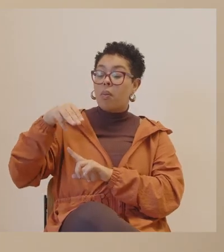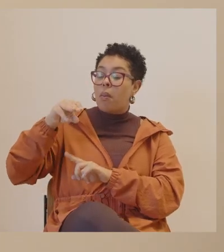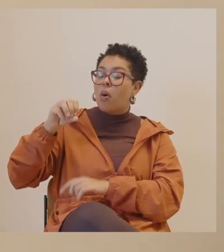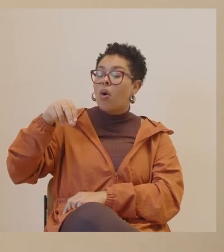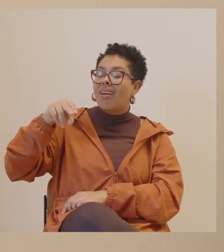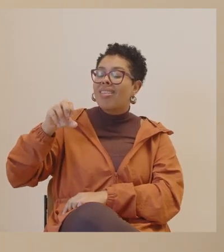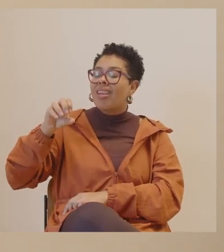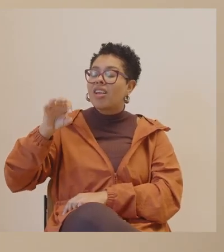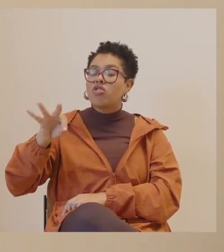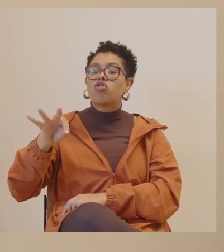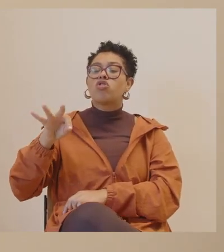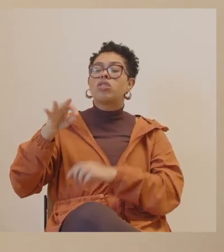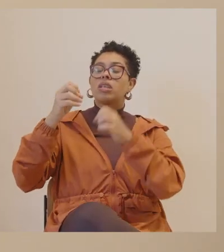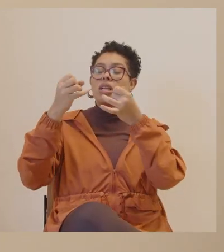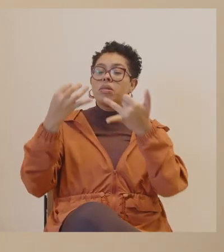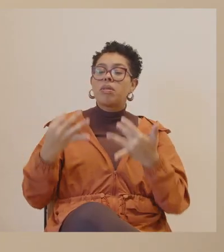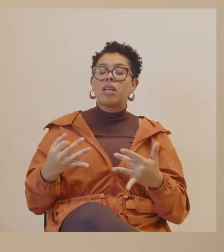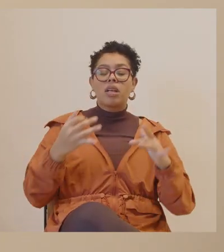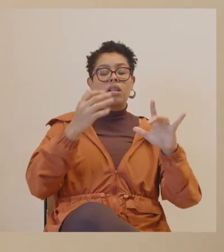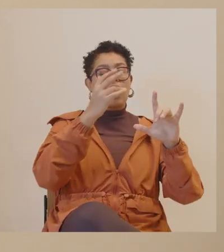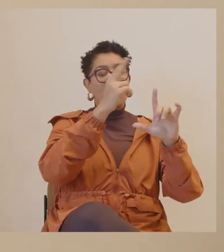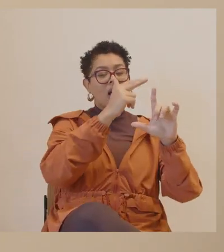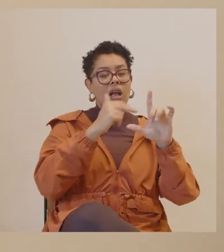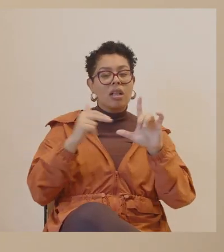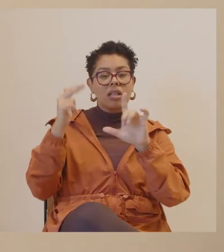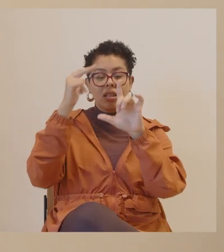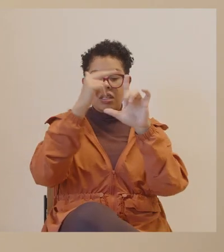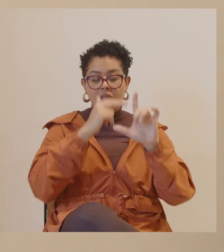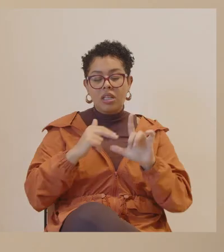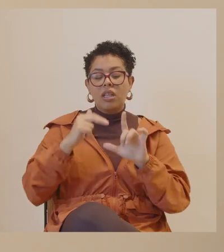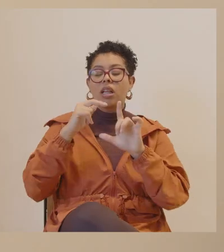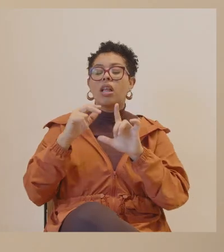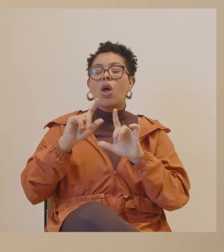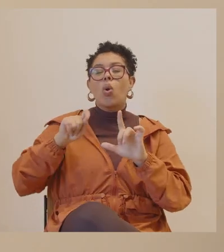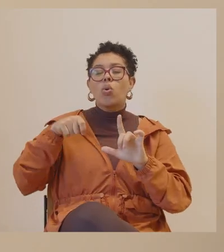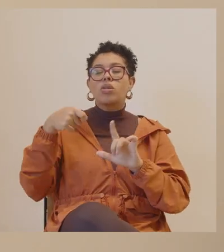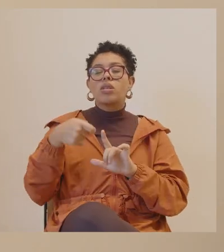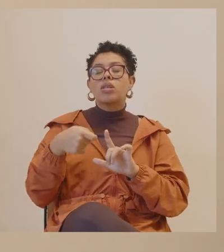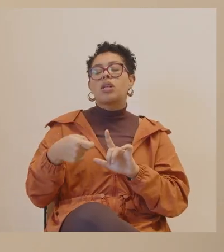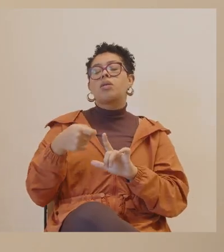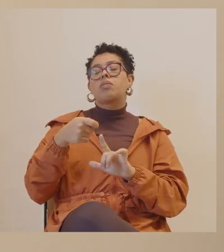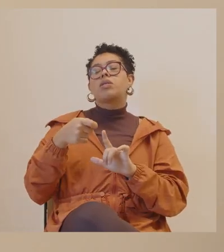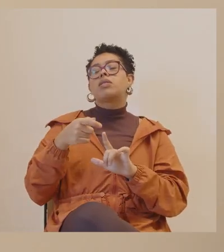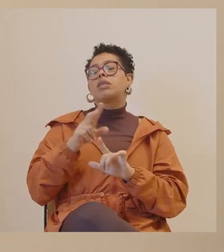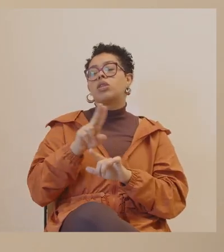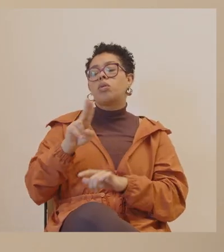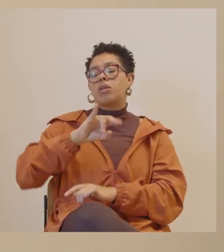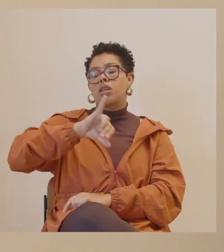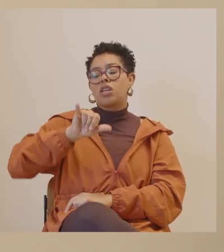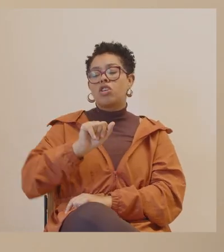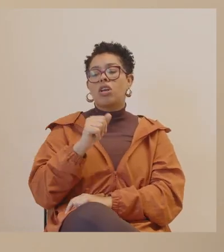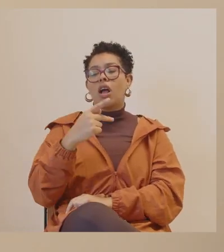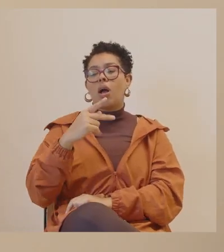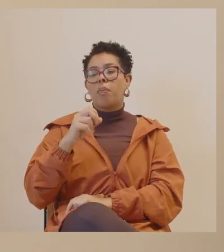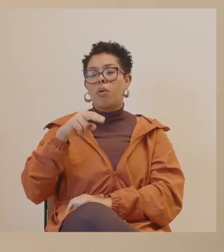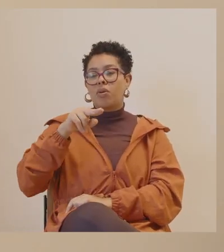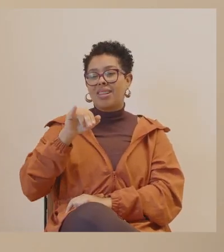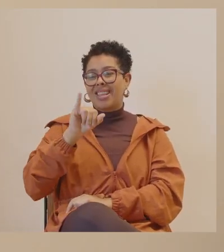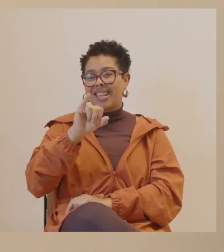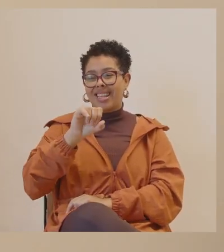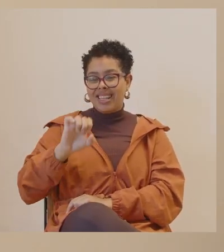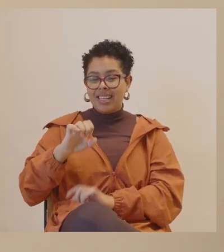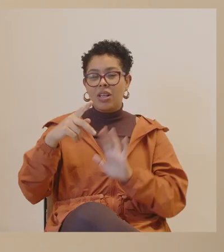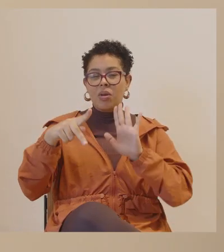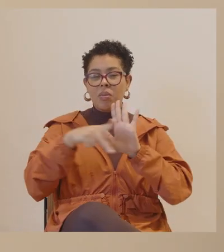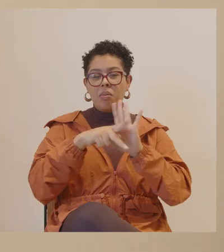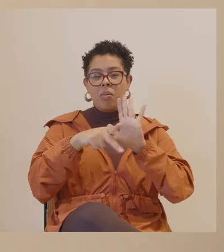coleção no contexto daquilo que ficou conhecido como japonismo na Europa, né? Ou seja, que era caracterizado por um